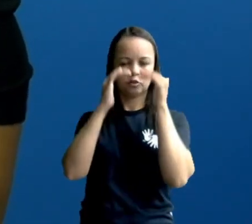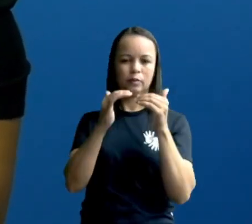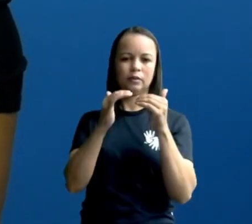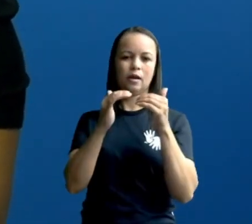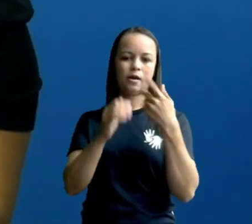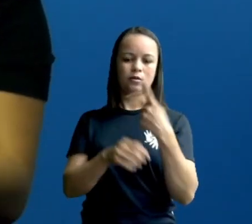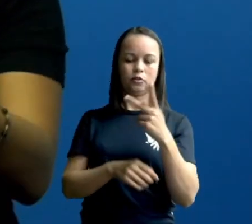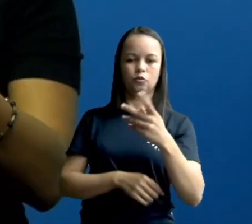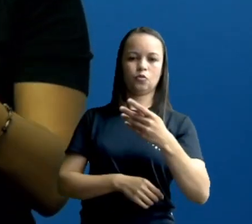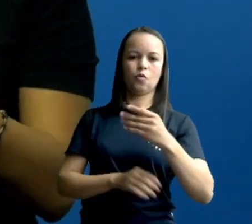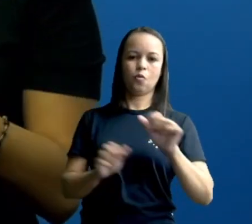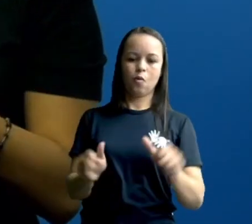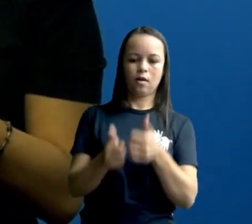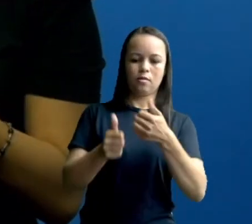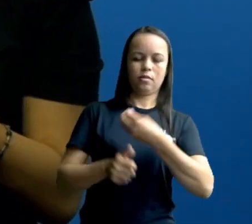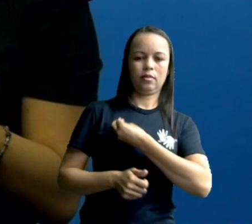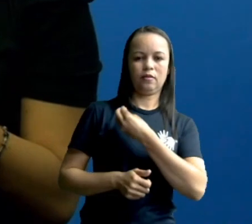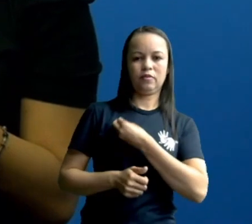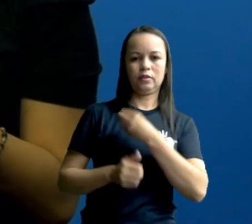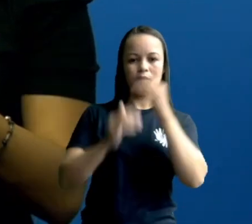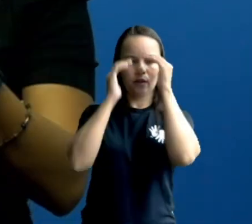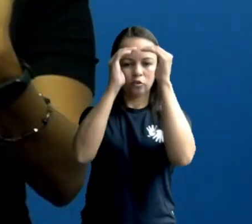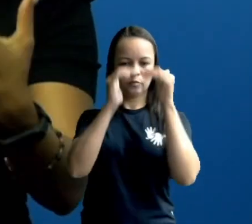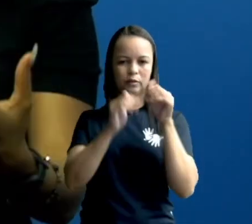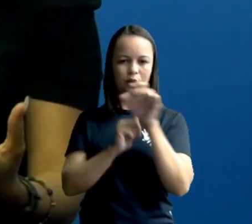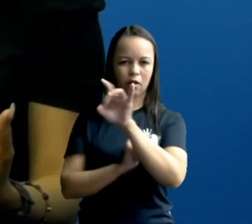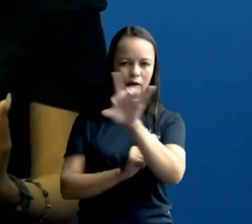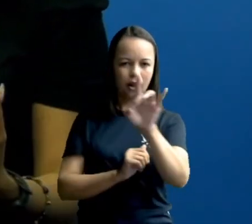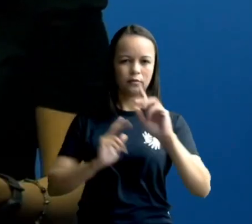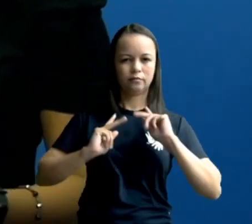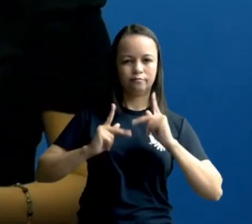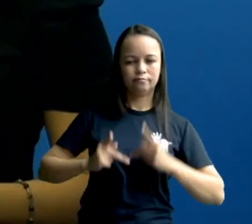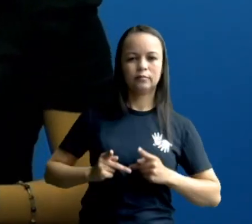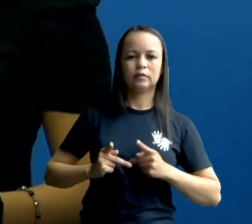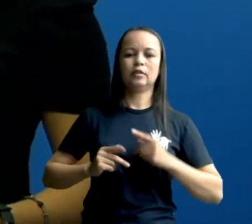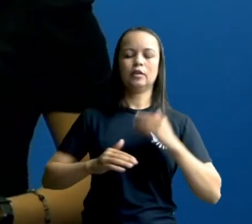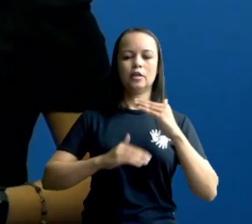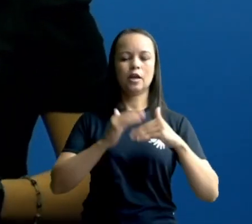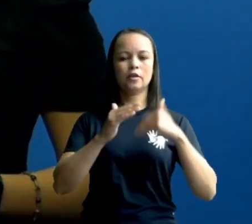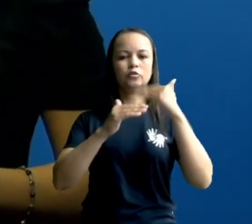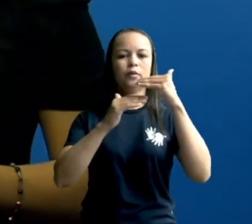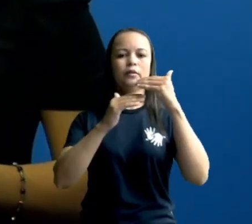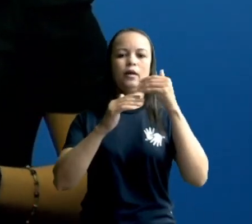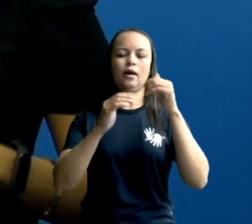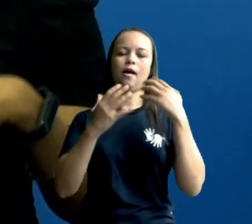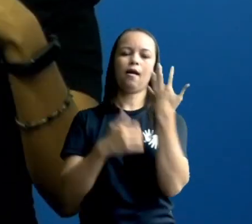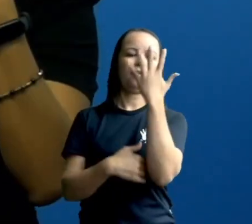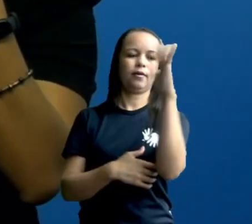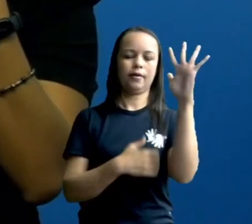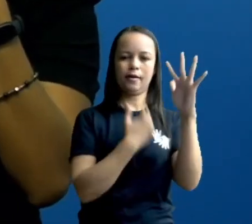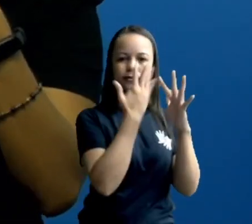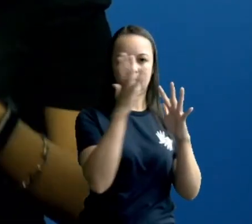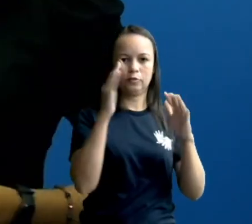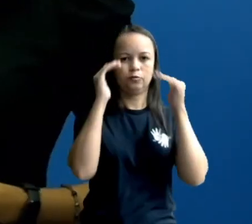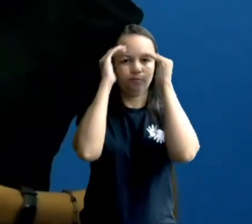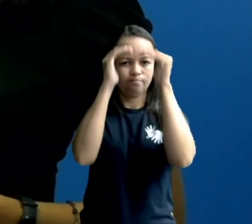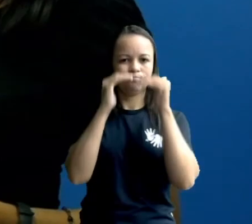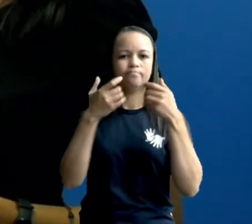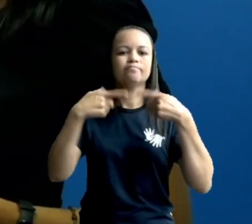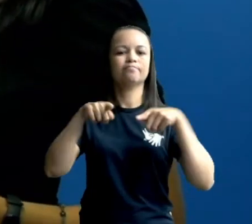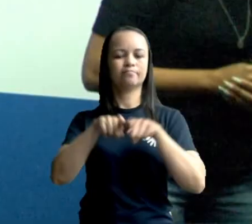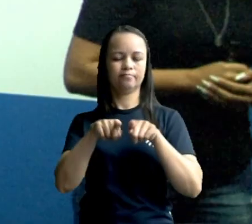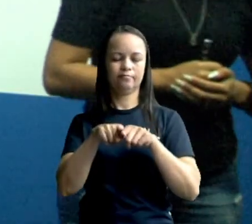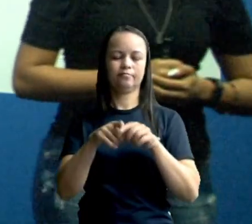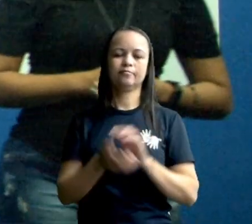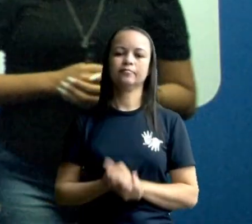qualidade de vida, para respeitar você, ser humano, e respeitar, acima de tudo, a natureza. Tá bom?